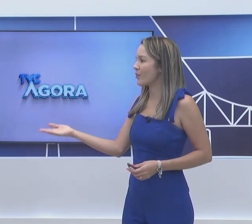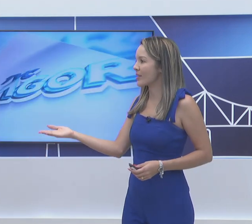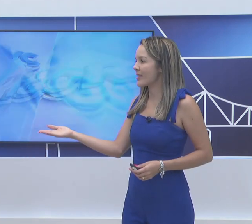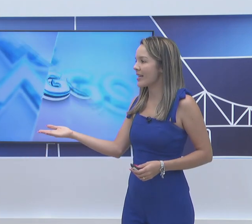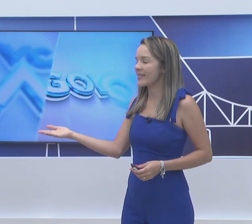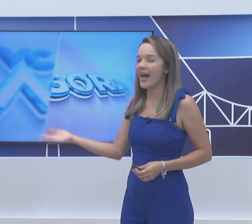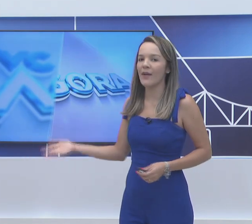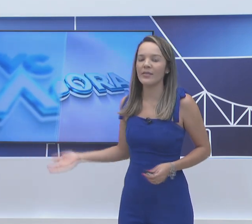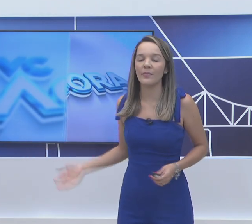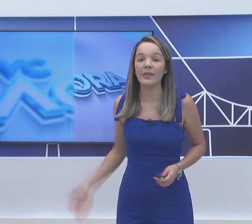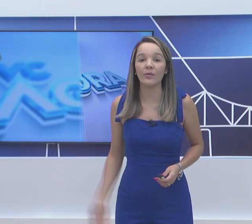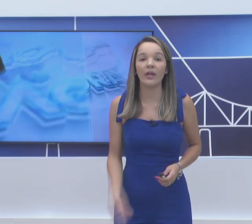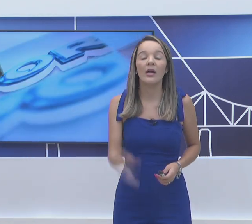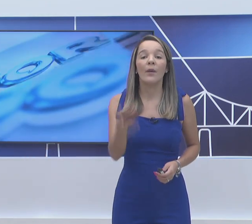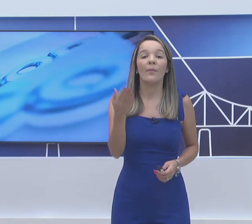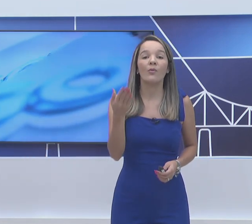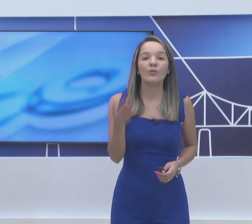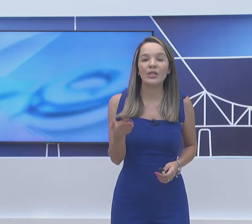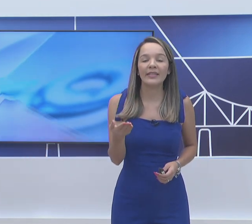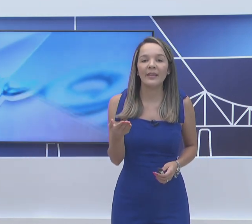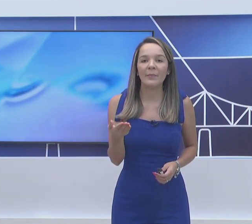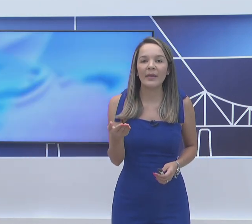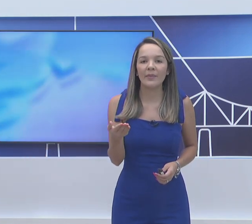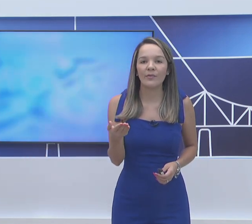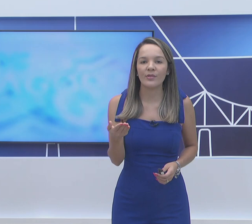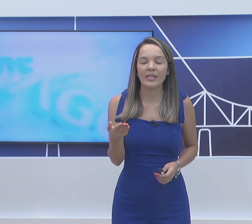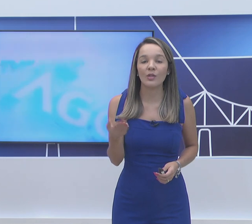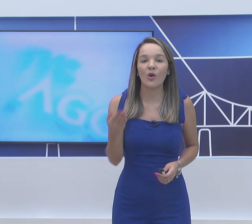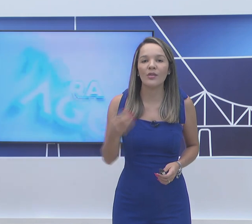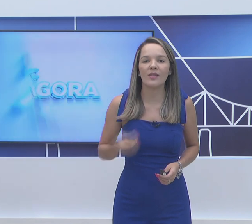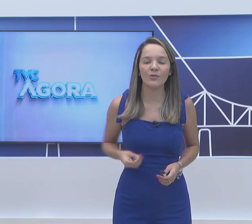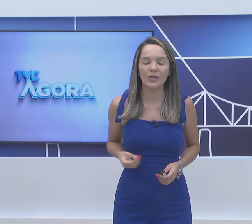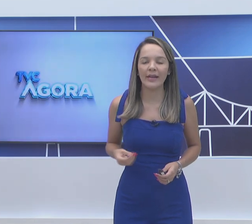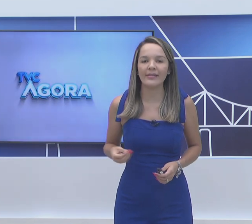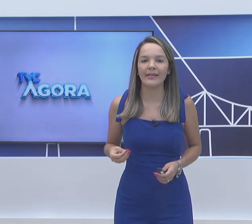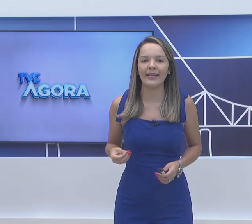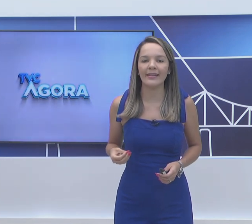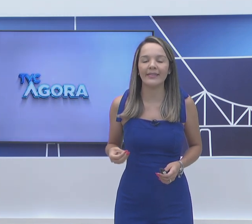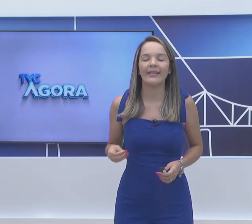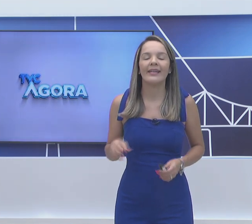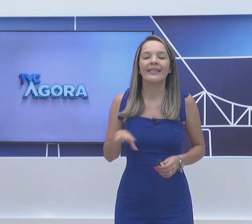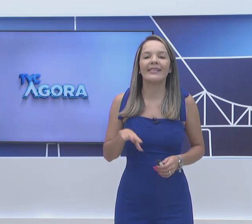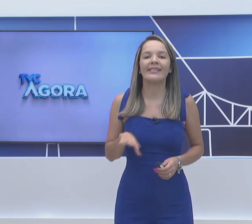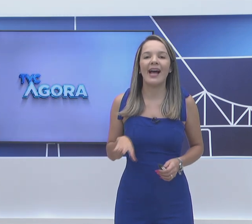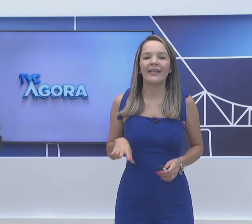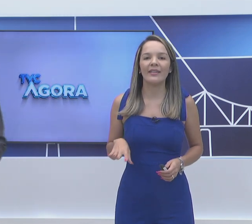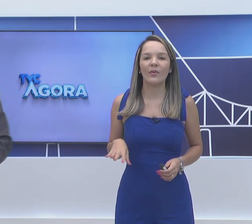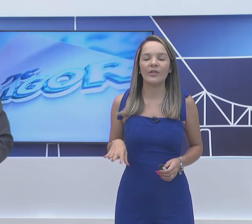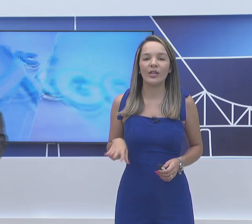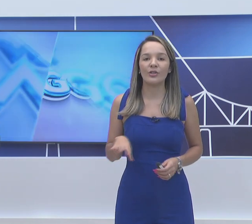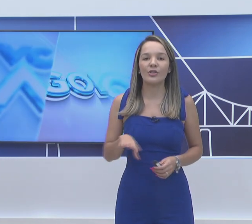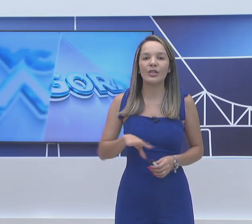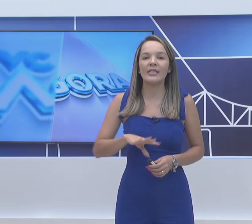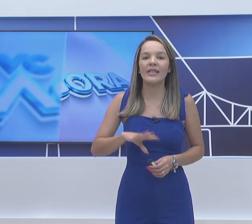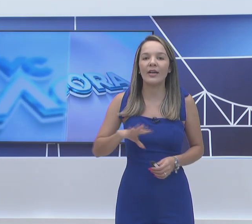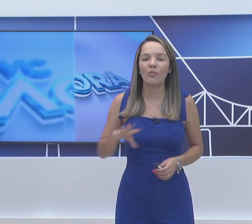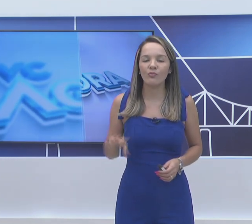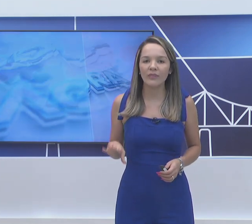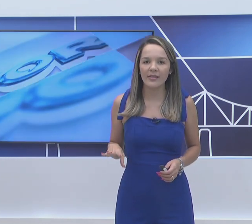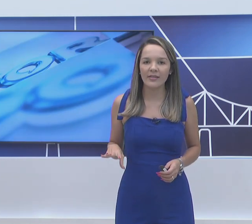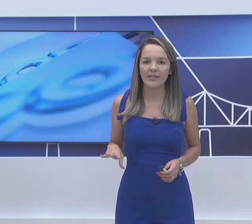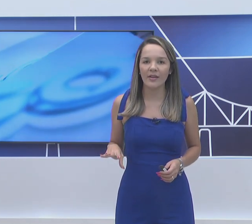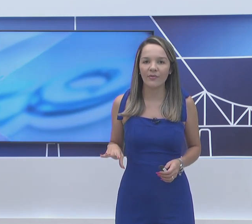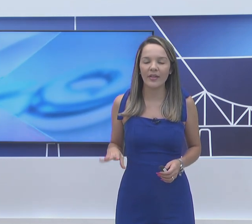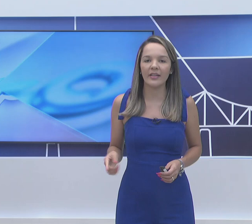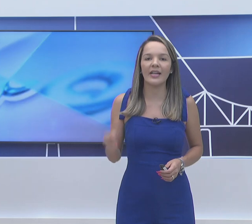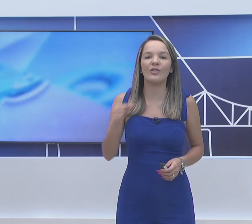para você, Israel Espíndola. Bom dia também para você, nossa audiência querida. Obrigado. Que está aqui com a gente de segunda